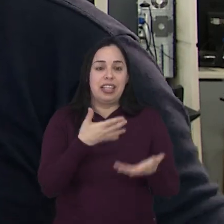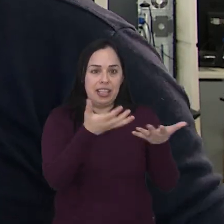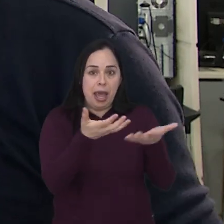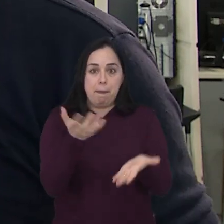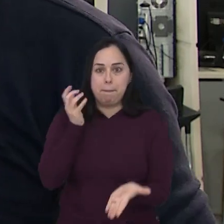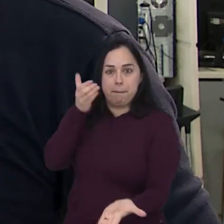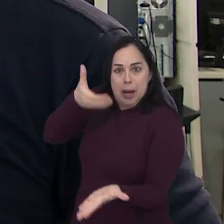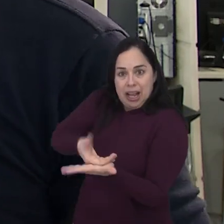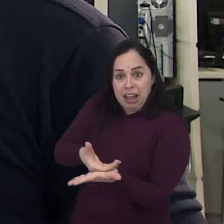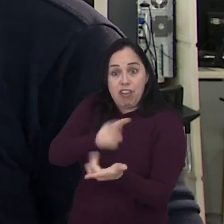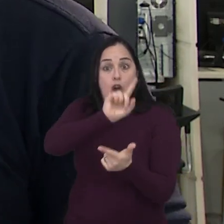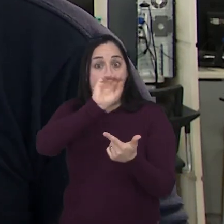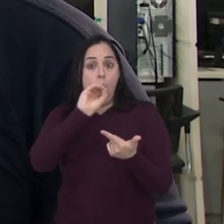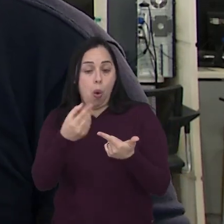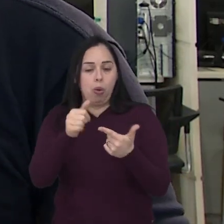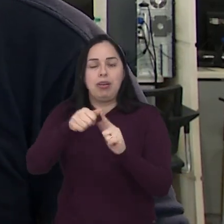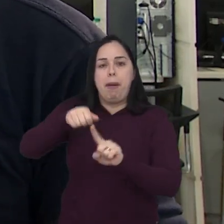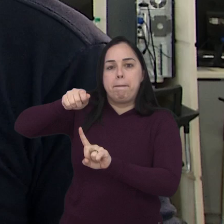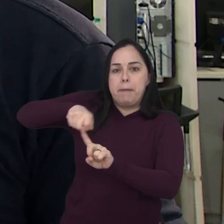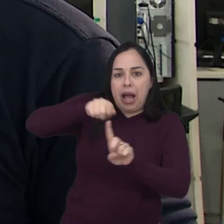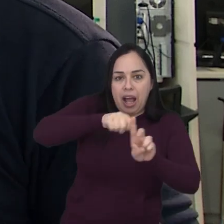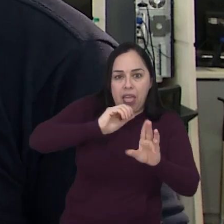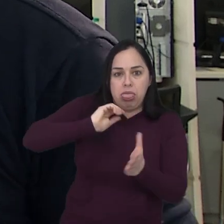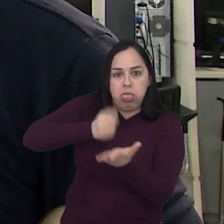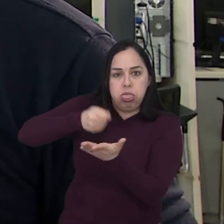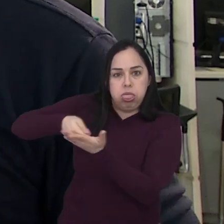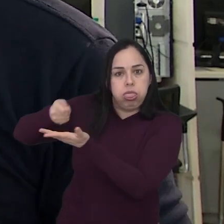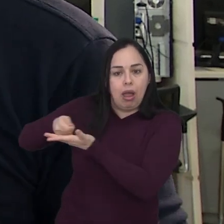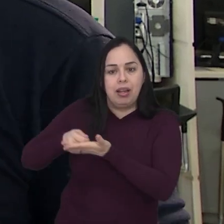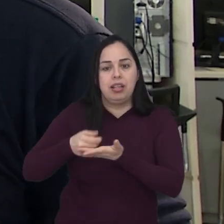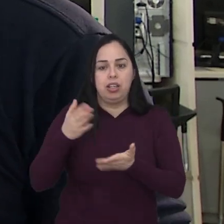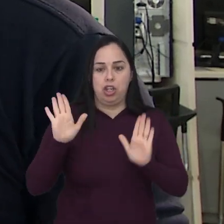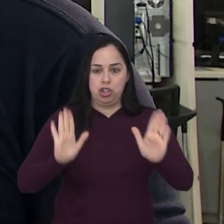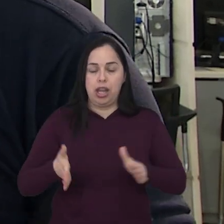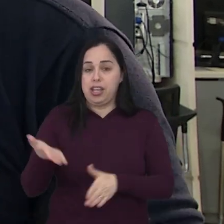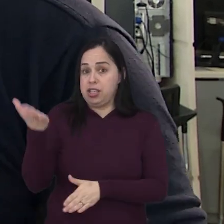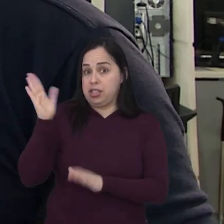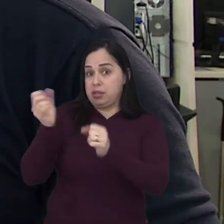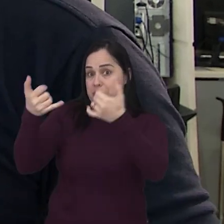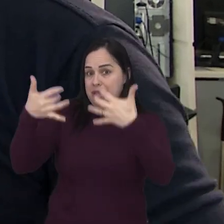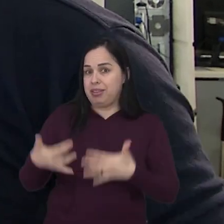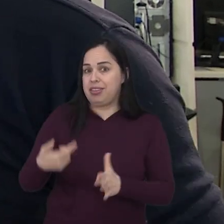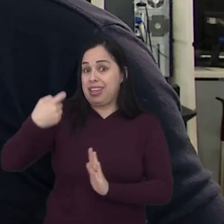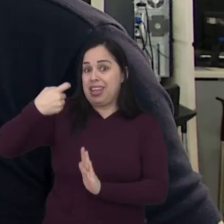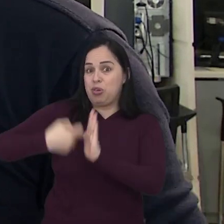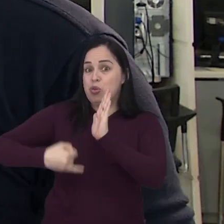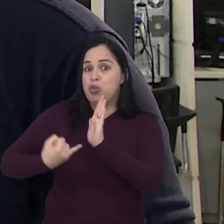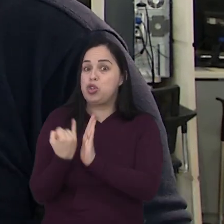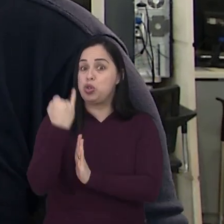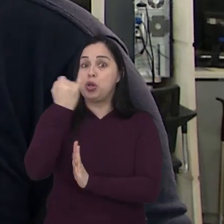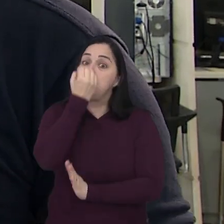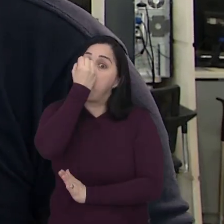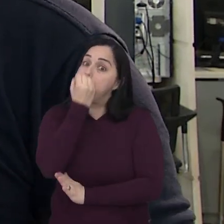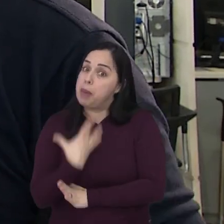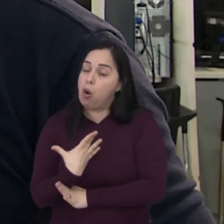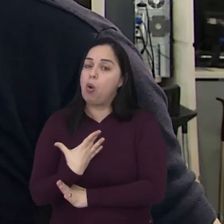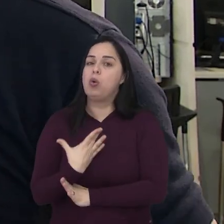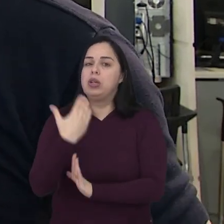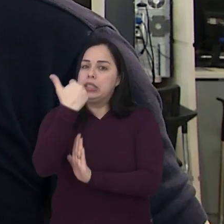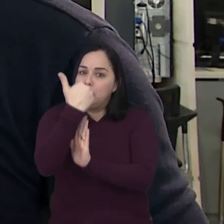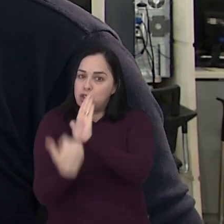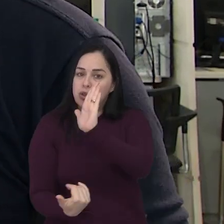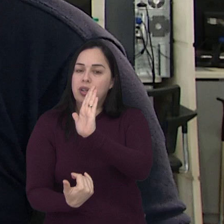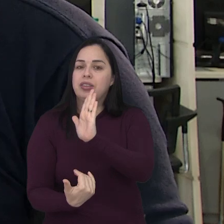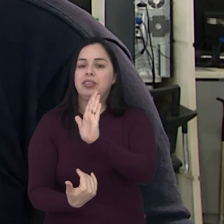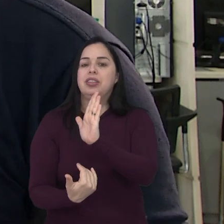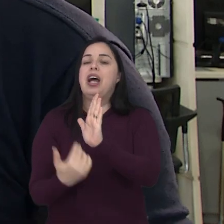negócio. Mas se ele quiser pagar à vista ou financiado, né? Como eu até falei há pouco tempo atrás aqui, que as taxas de juros estão muito boas,